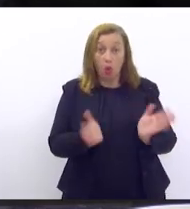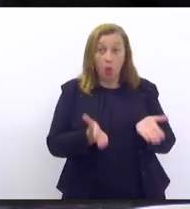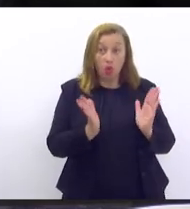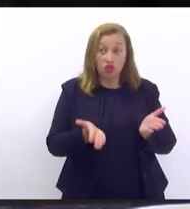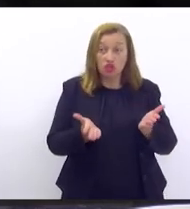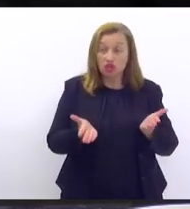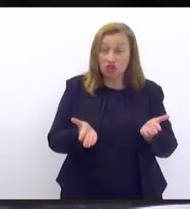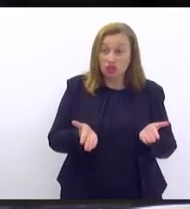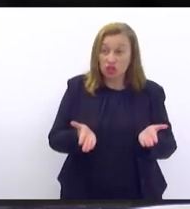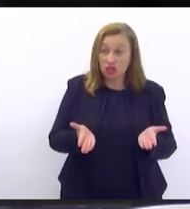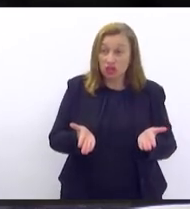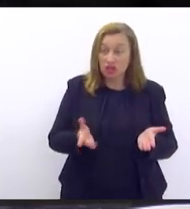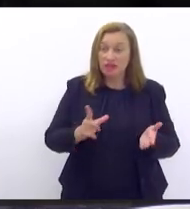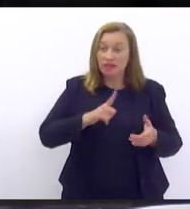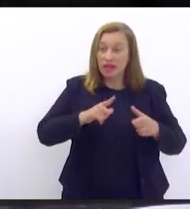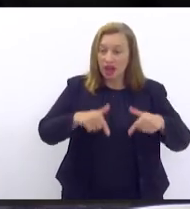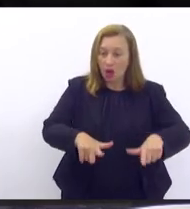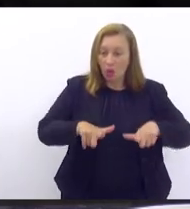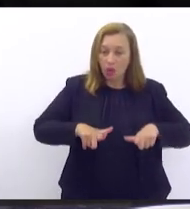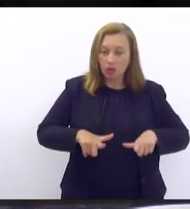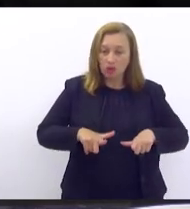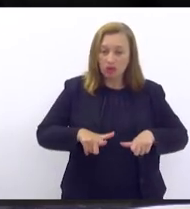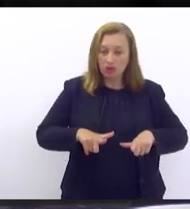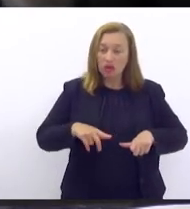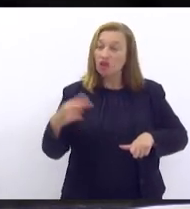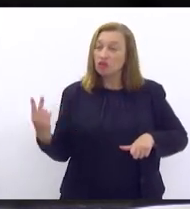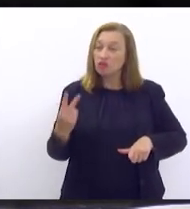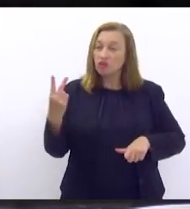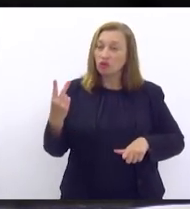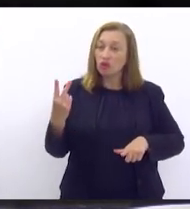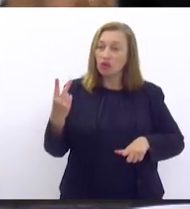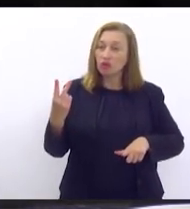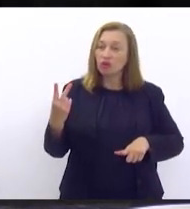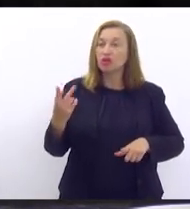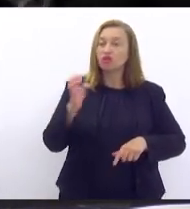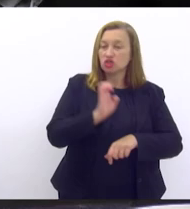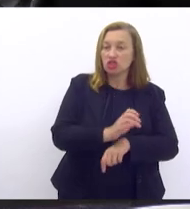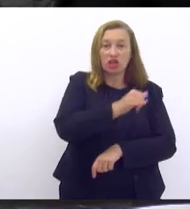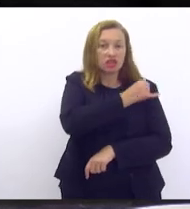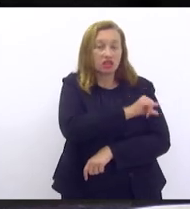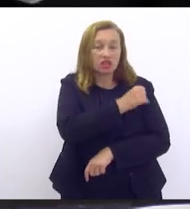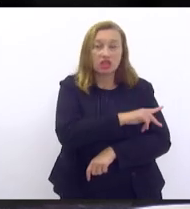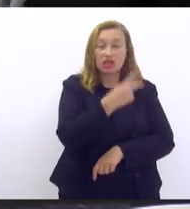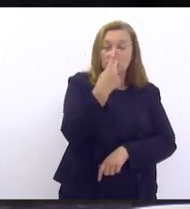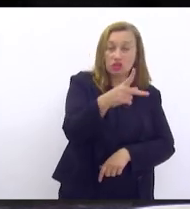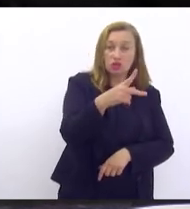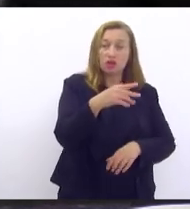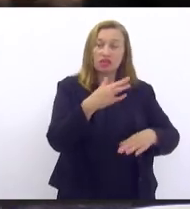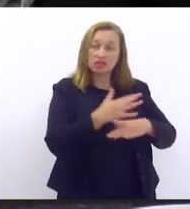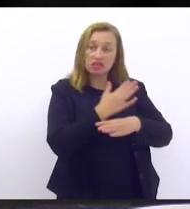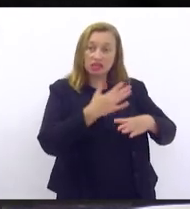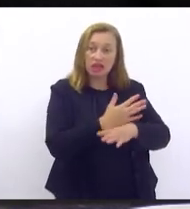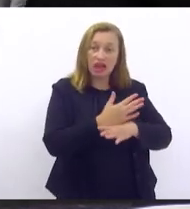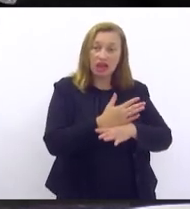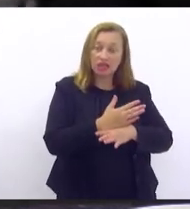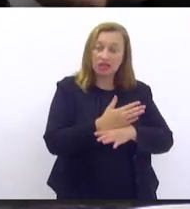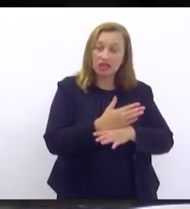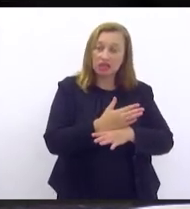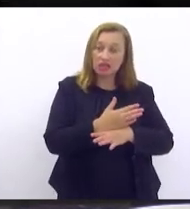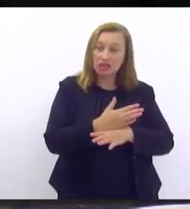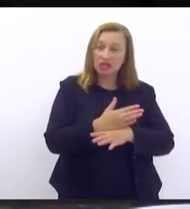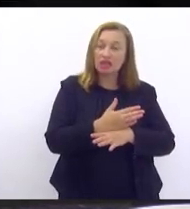de agora, a maior comenda do Estado do Rio de Janeiro para ser, na sua cidade, em seu lugar, luz do